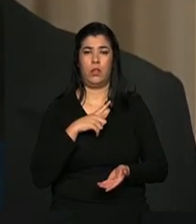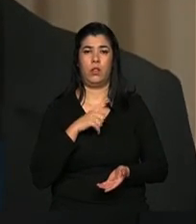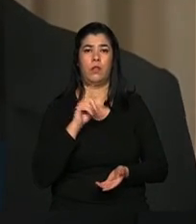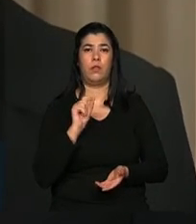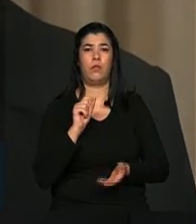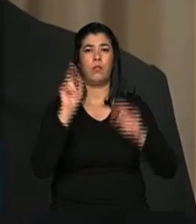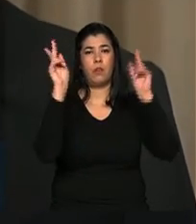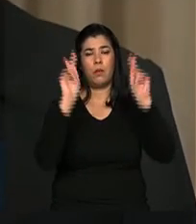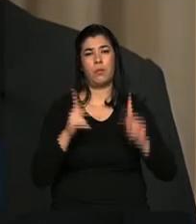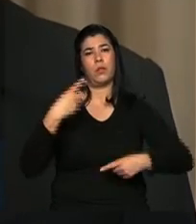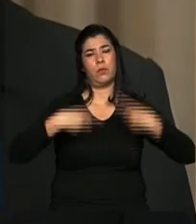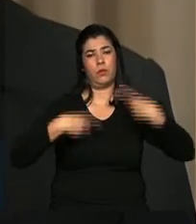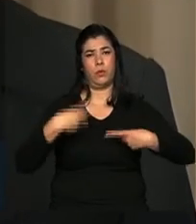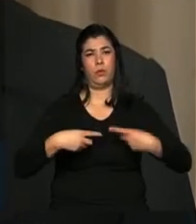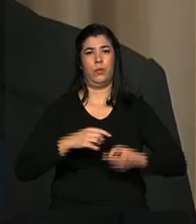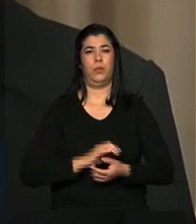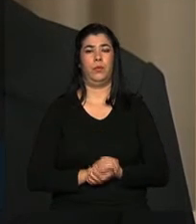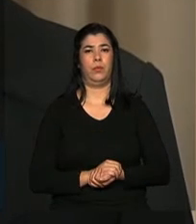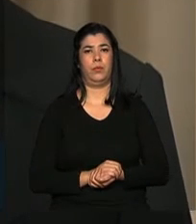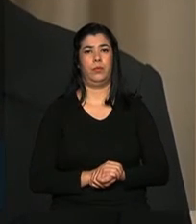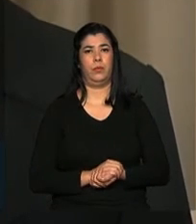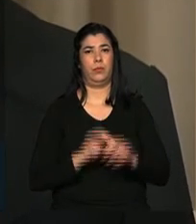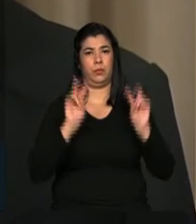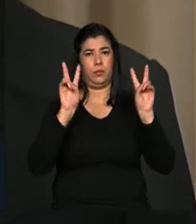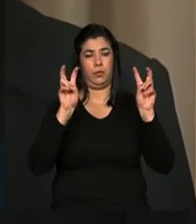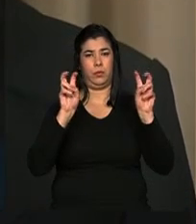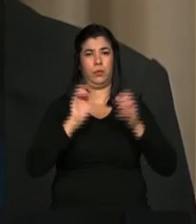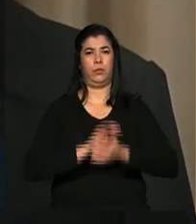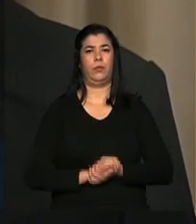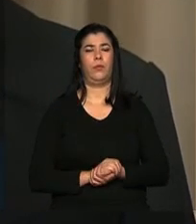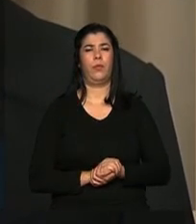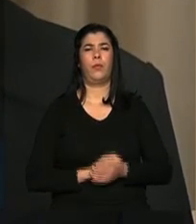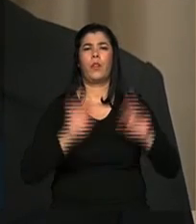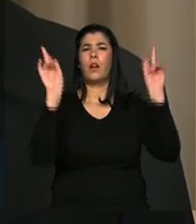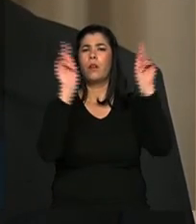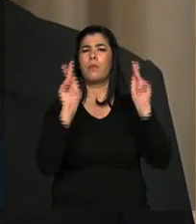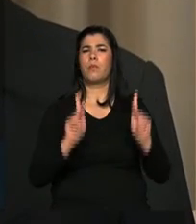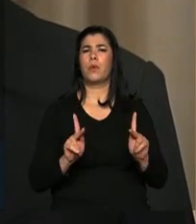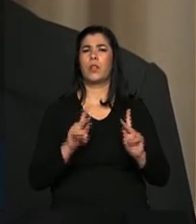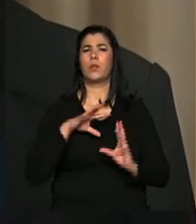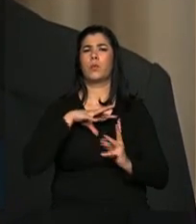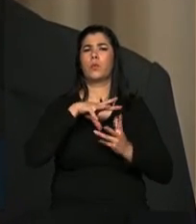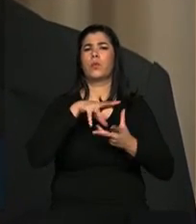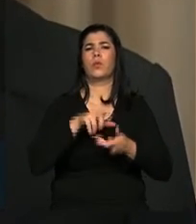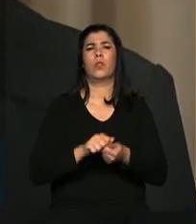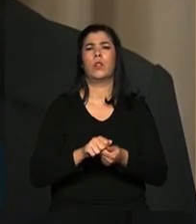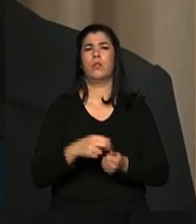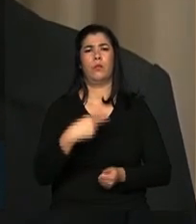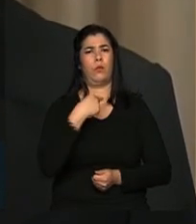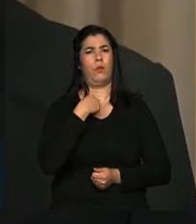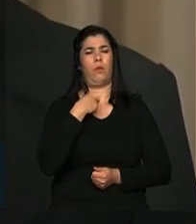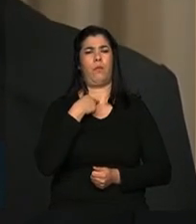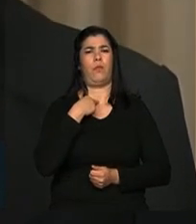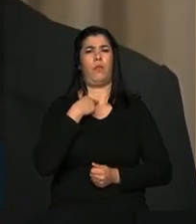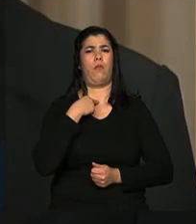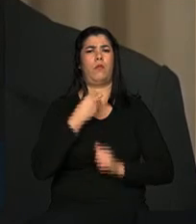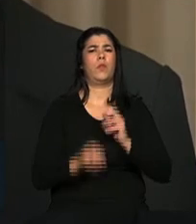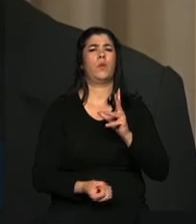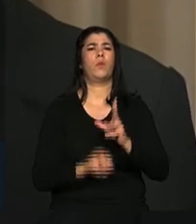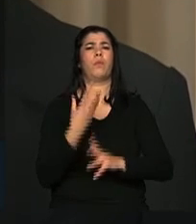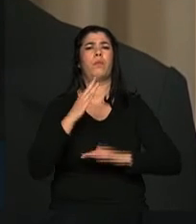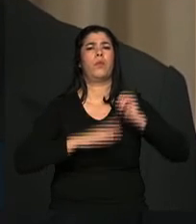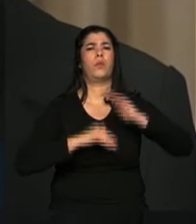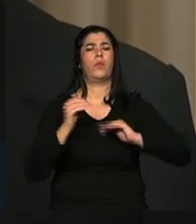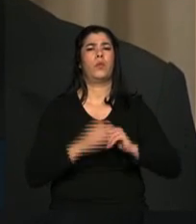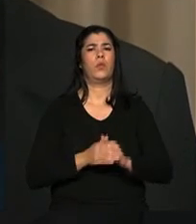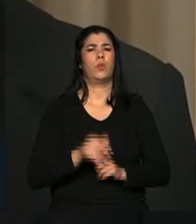a paz. Cito: a paz mundial não pode ser obra de um homem, de um partido ou de uma